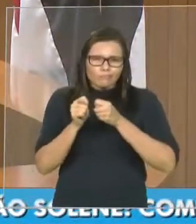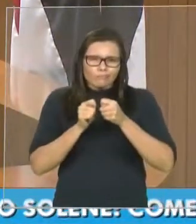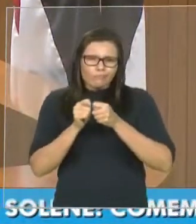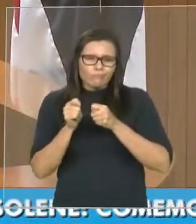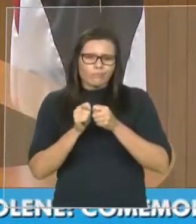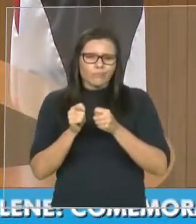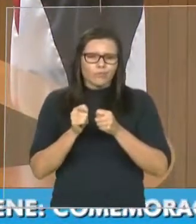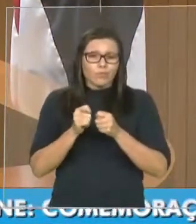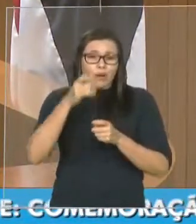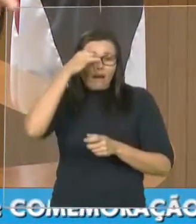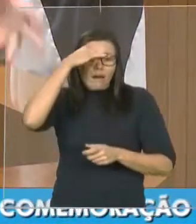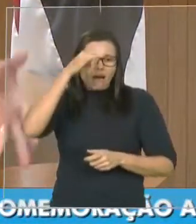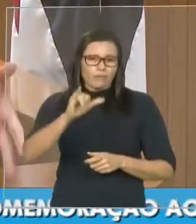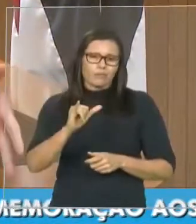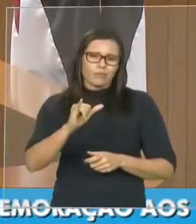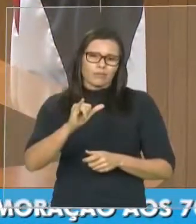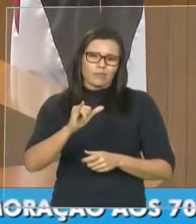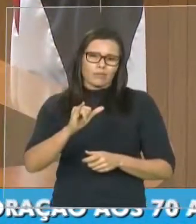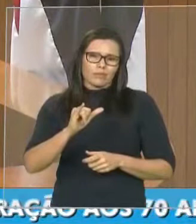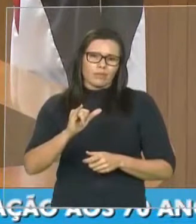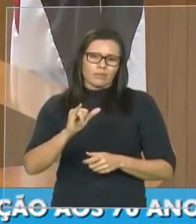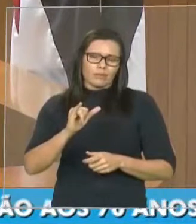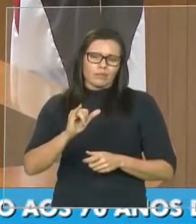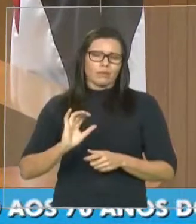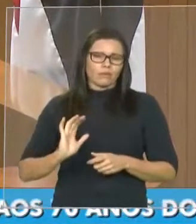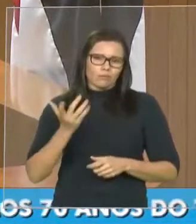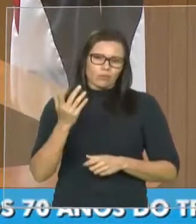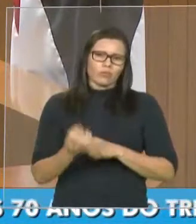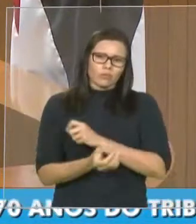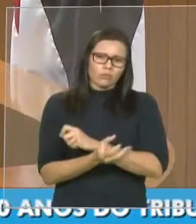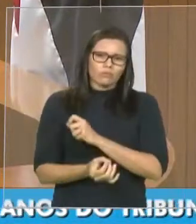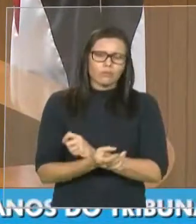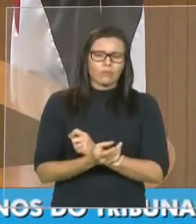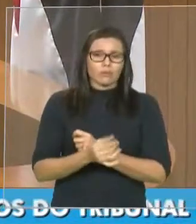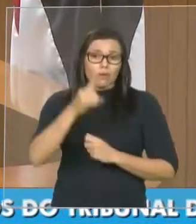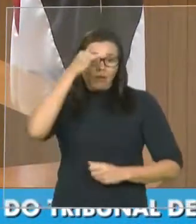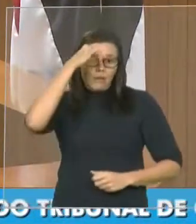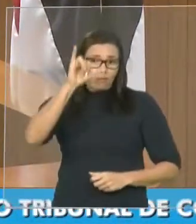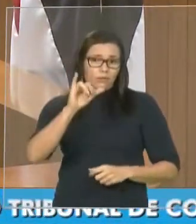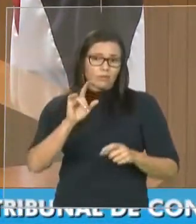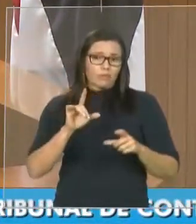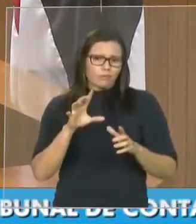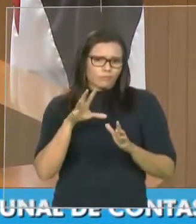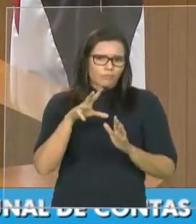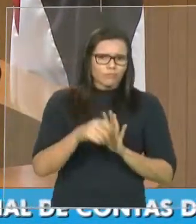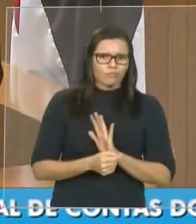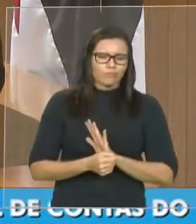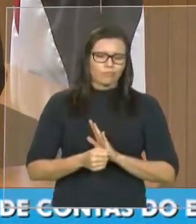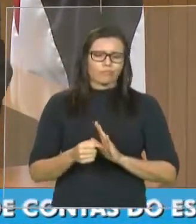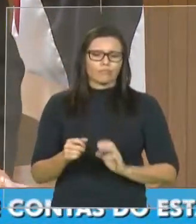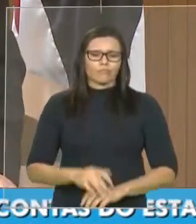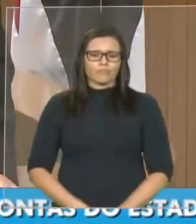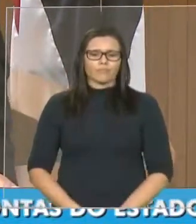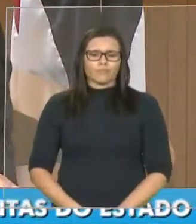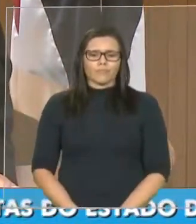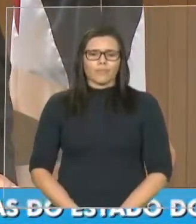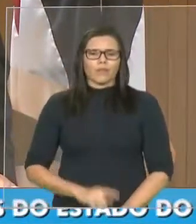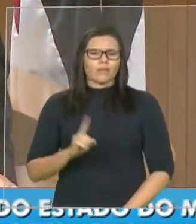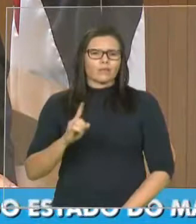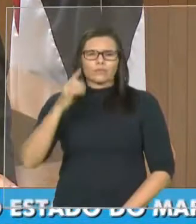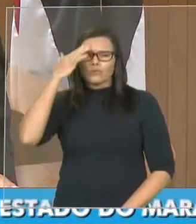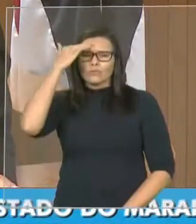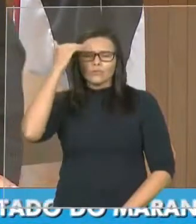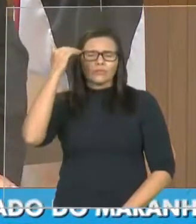que está errado, não basta apontar o dedo para os erros, né? E sabemos que a dificuldade de quem já foi gestor, eu vejo aqui no